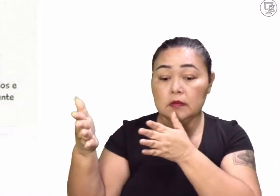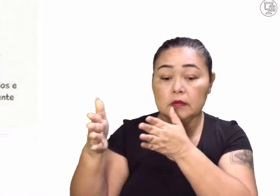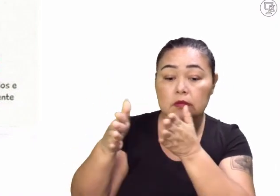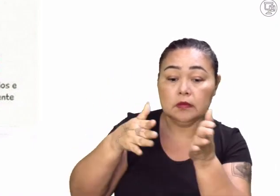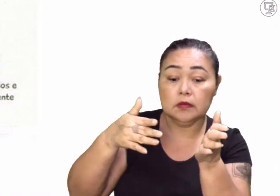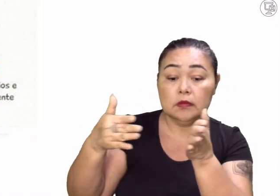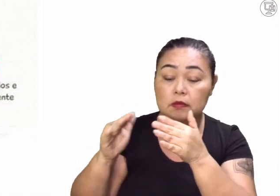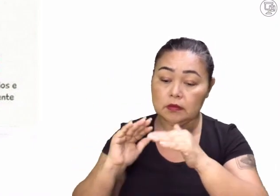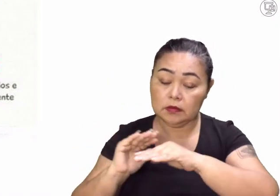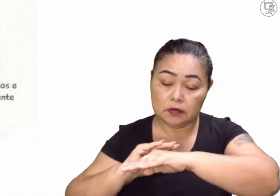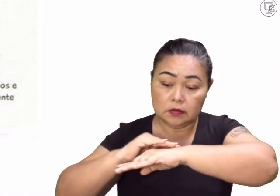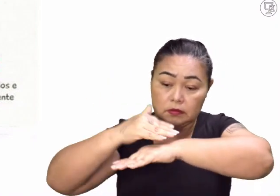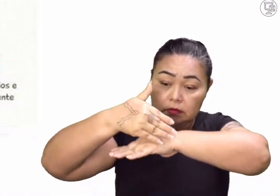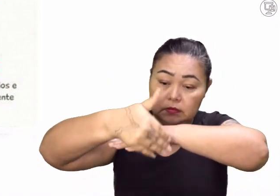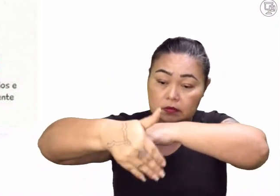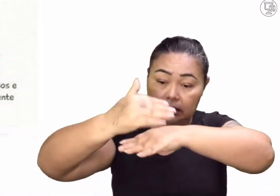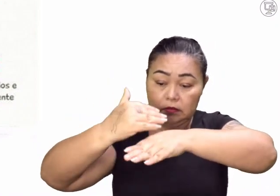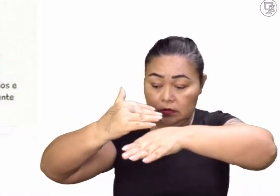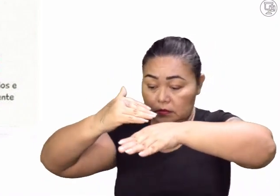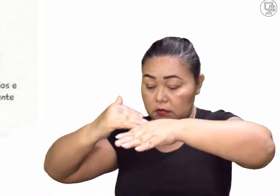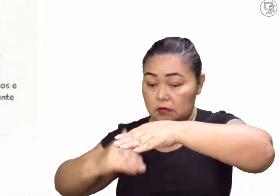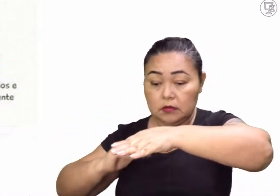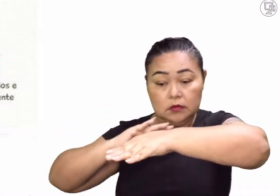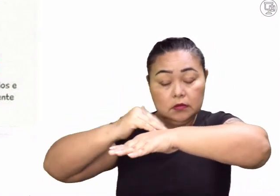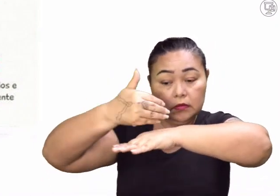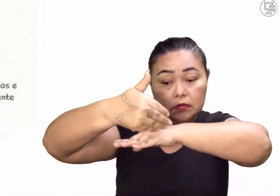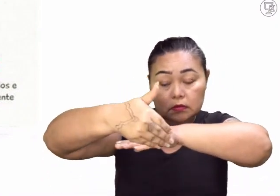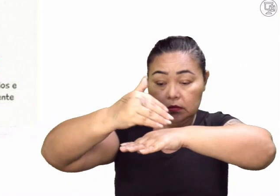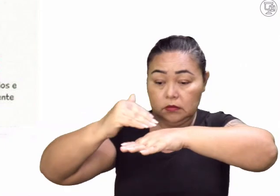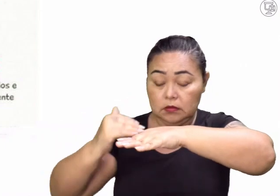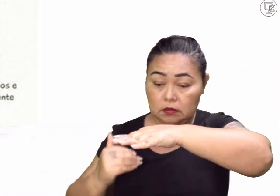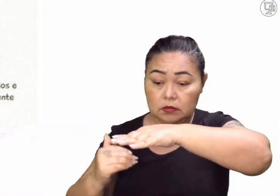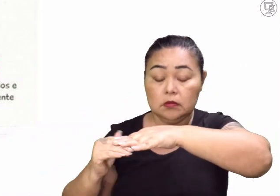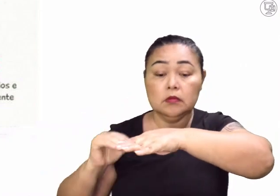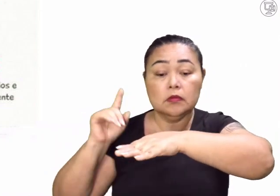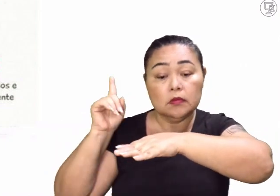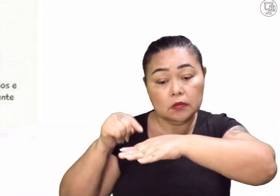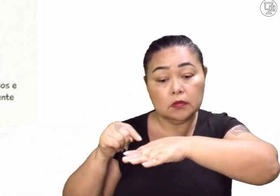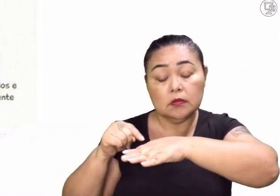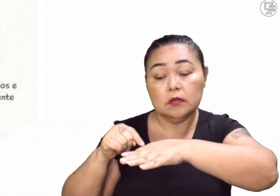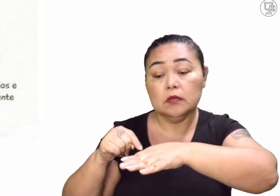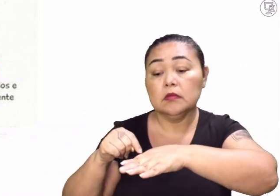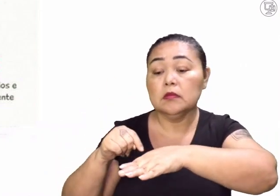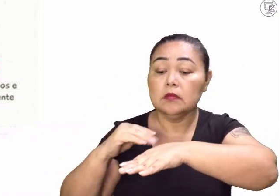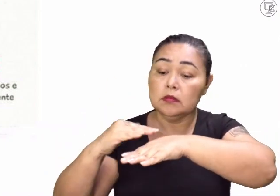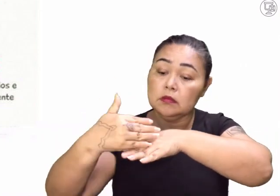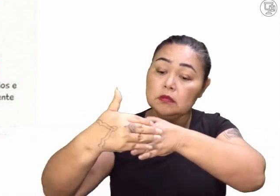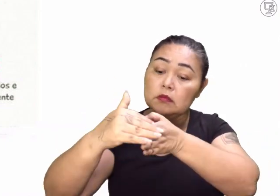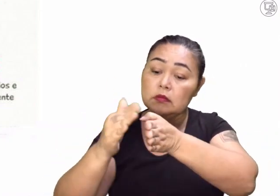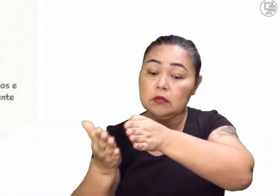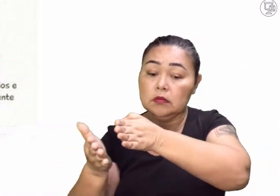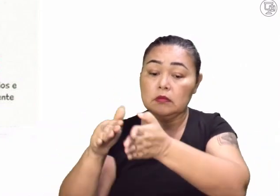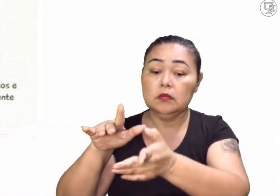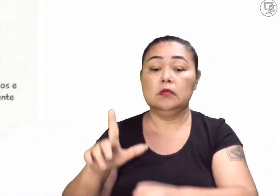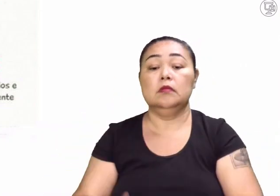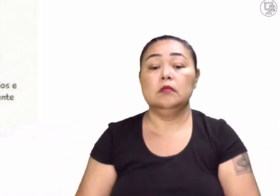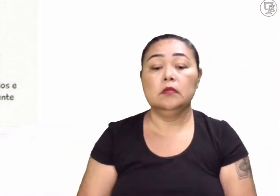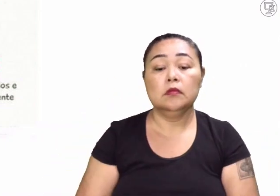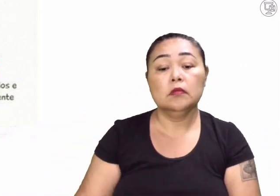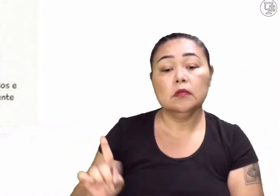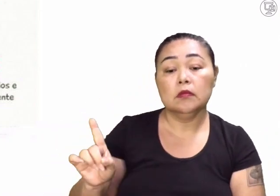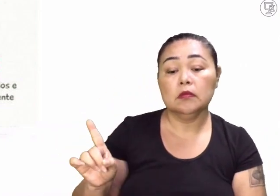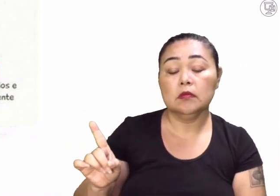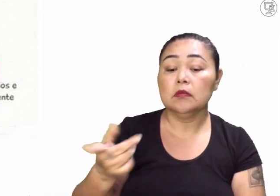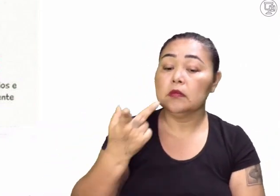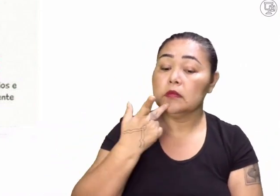né? É relevo. Relevo. Relevo, que também é chamado, além de divisor de águas, de interflúvio. Isso. Quando